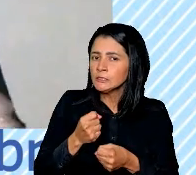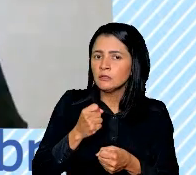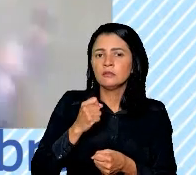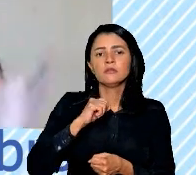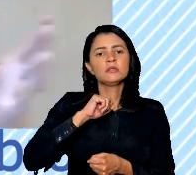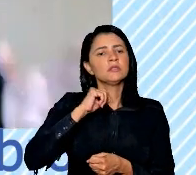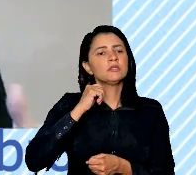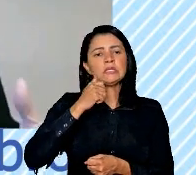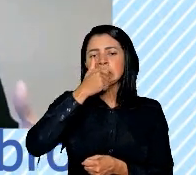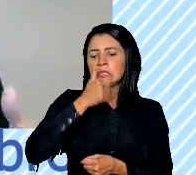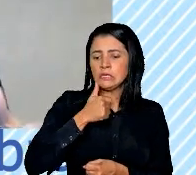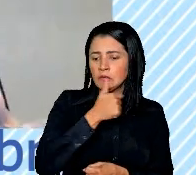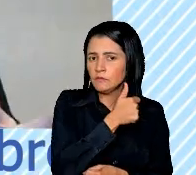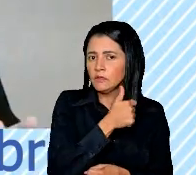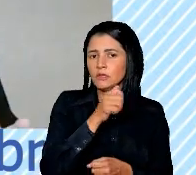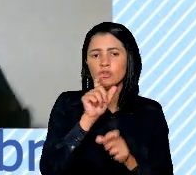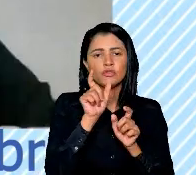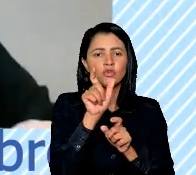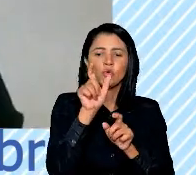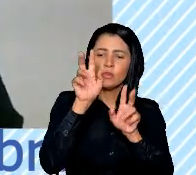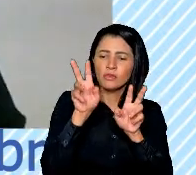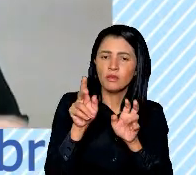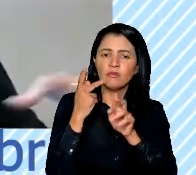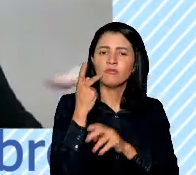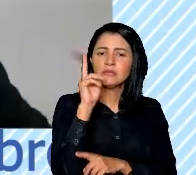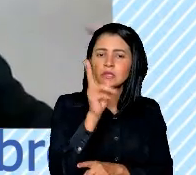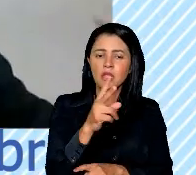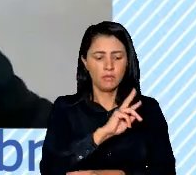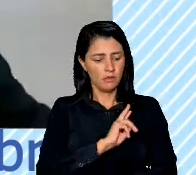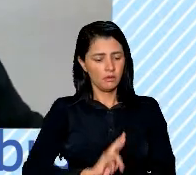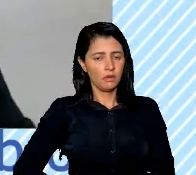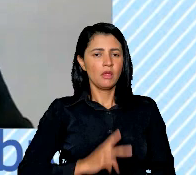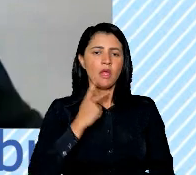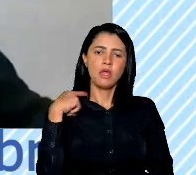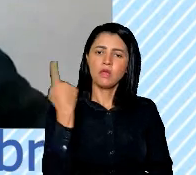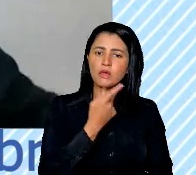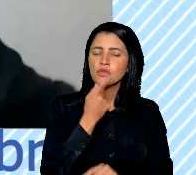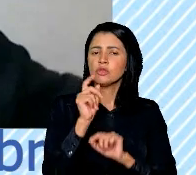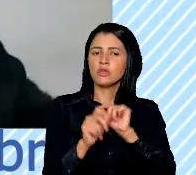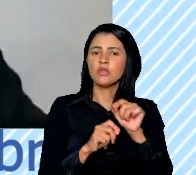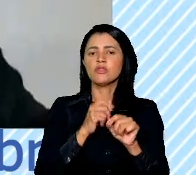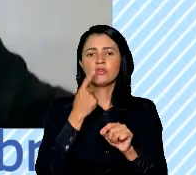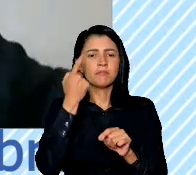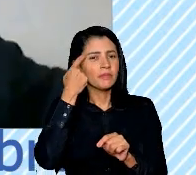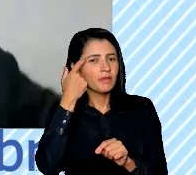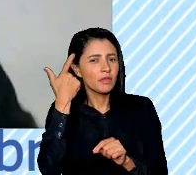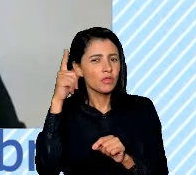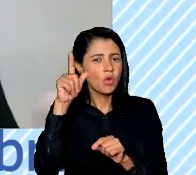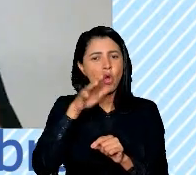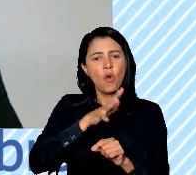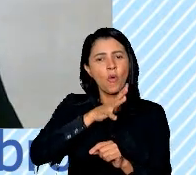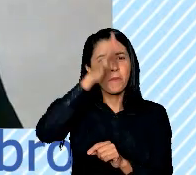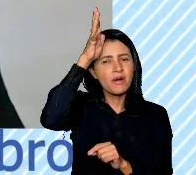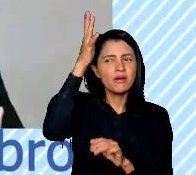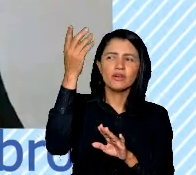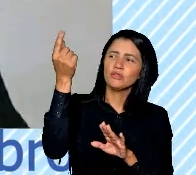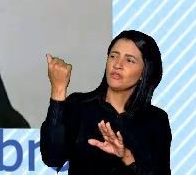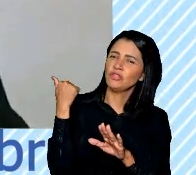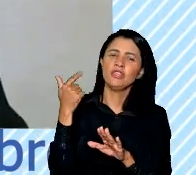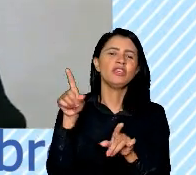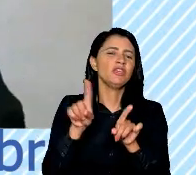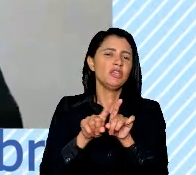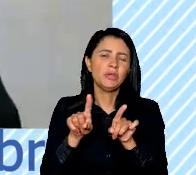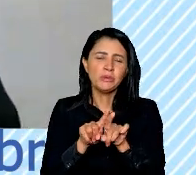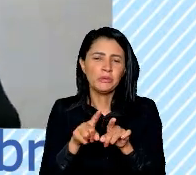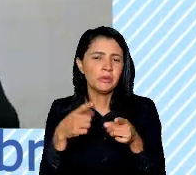tema que aparece constantemente quando falamos da República, quer tratemos dos pensadores romanos, da Roma Antiga, quer tratemos, por